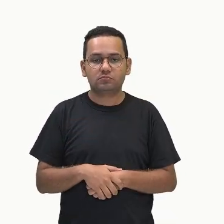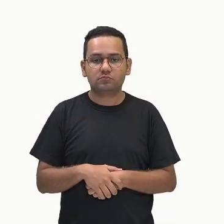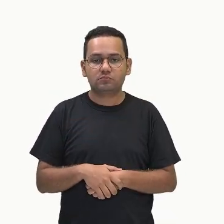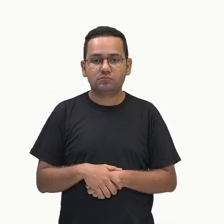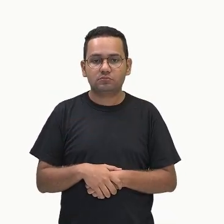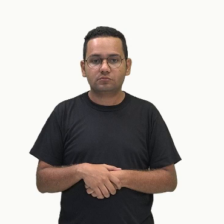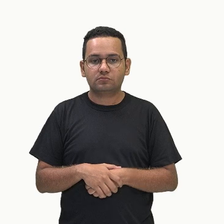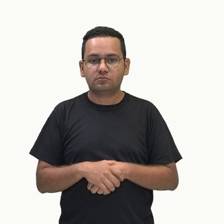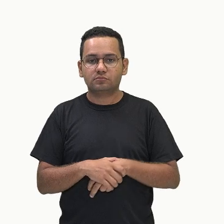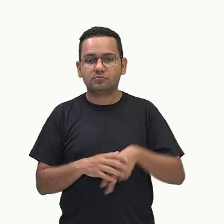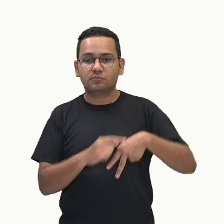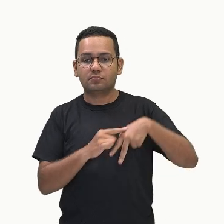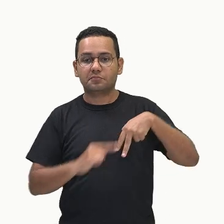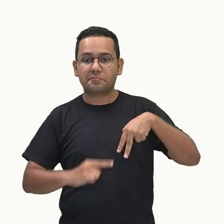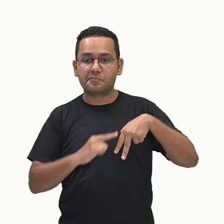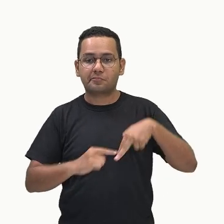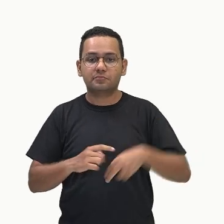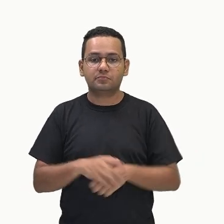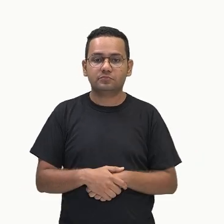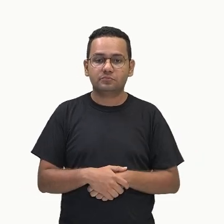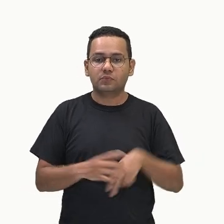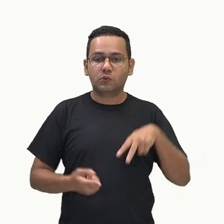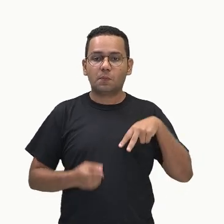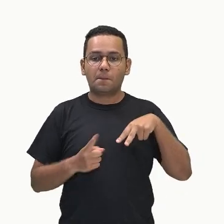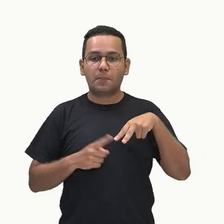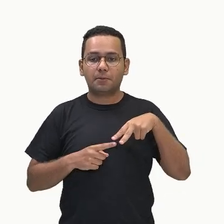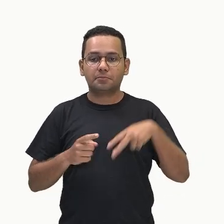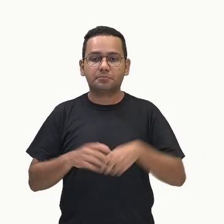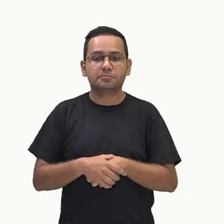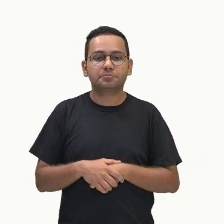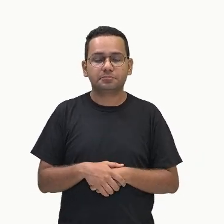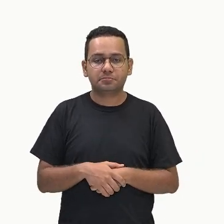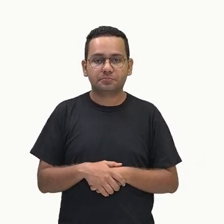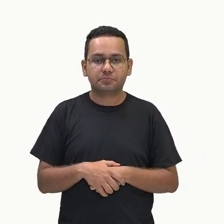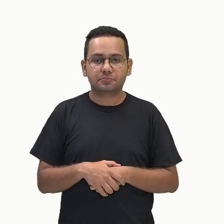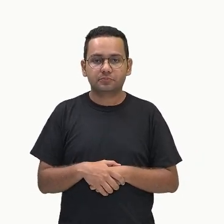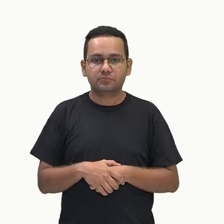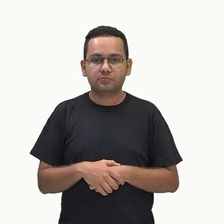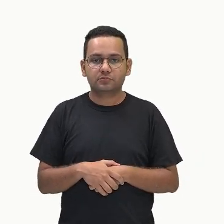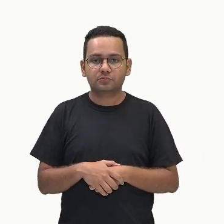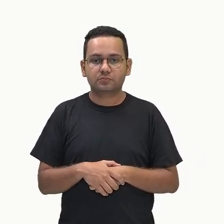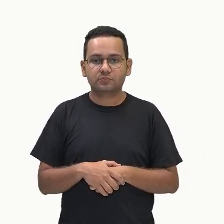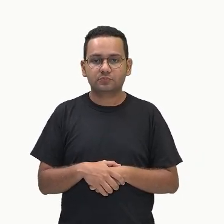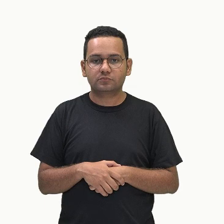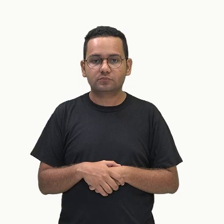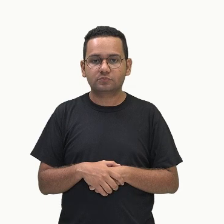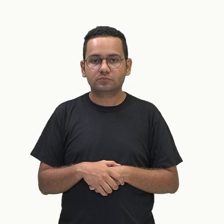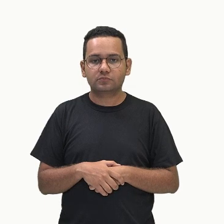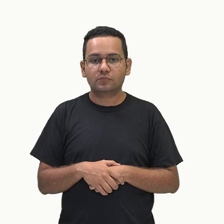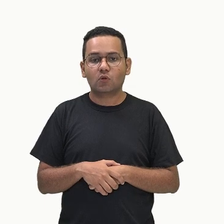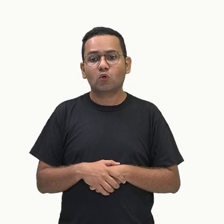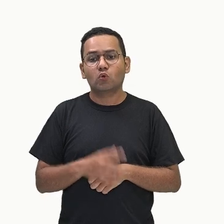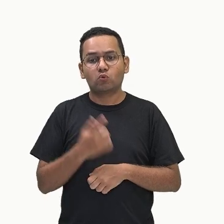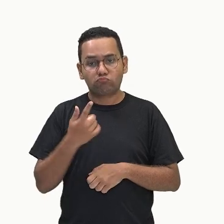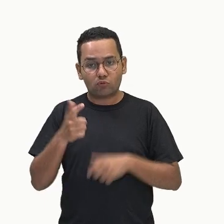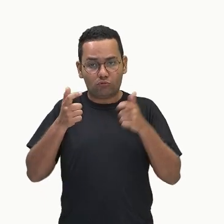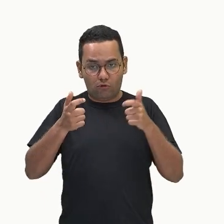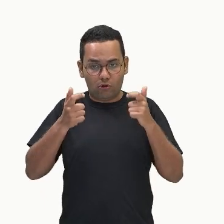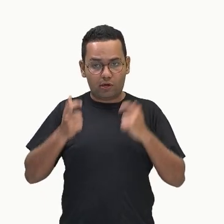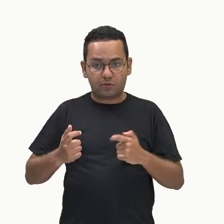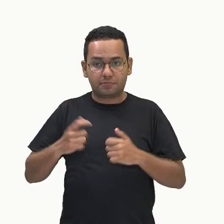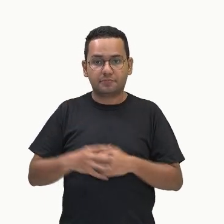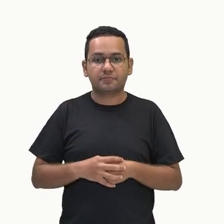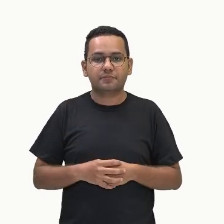a nossa perna, o pé, e aí nós vamos ter duas cinturas, a